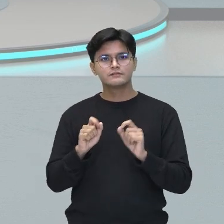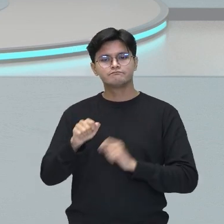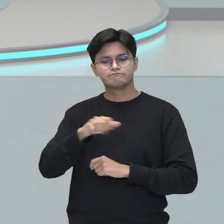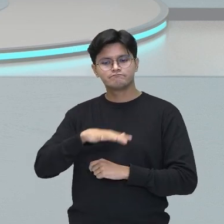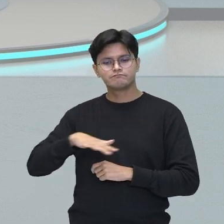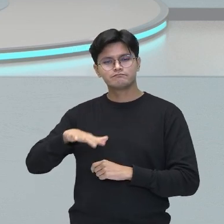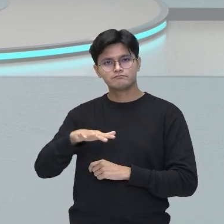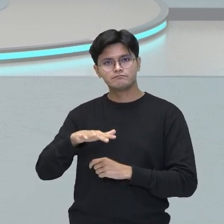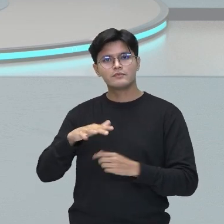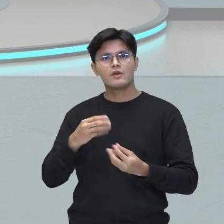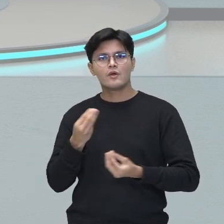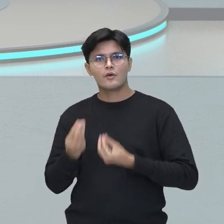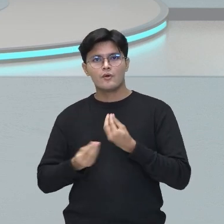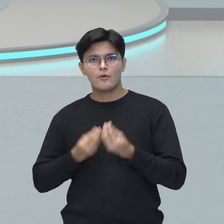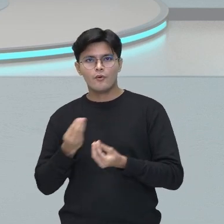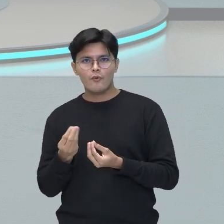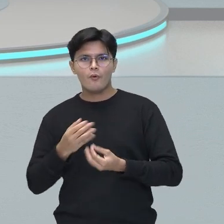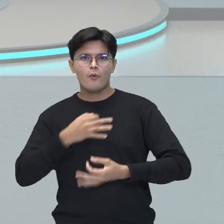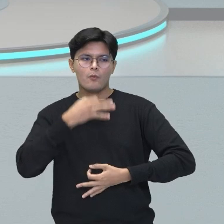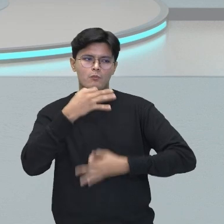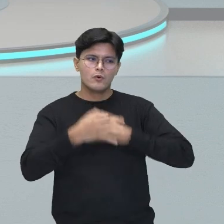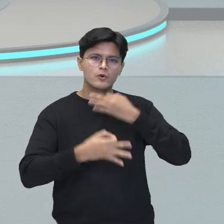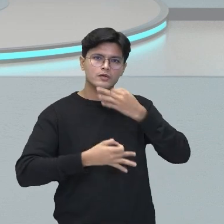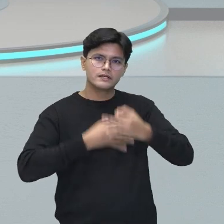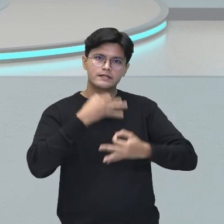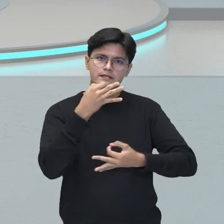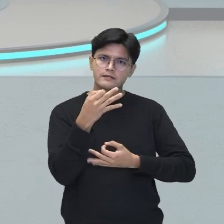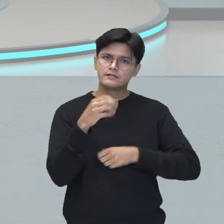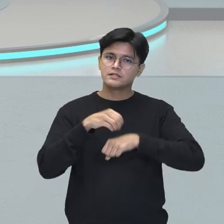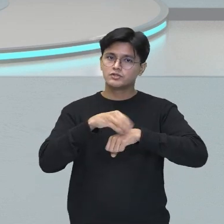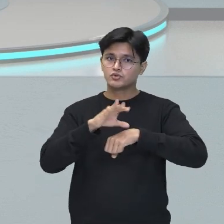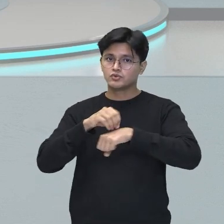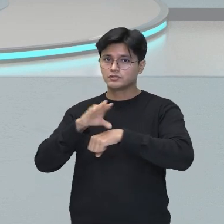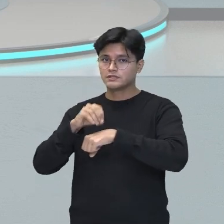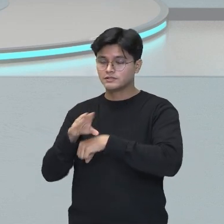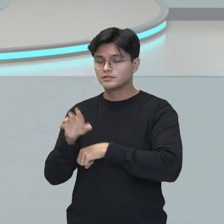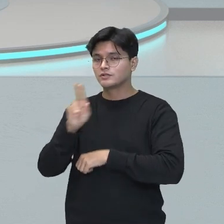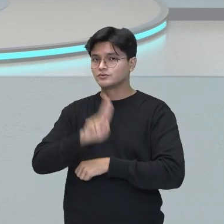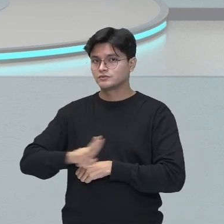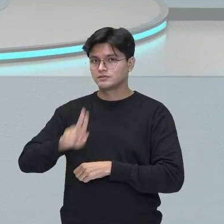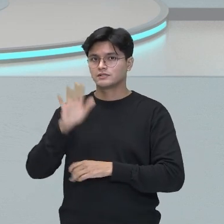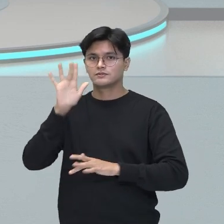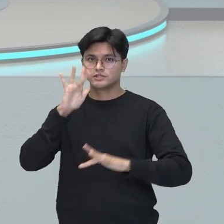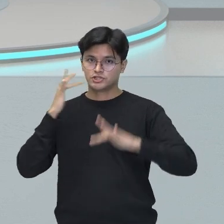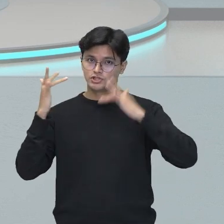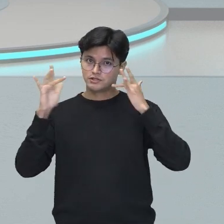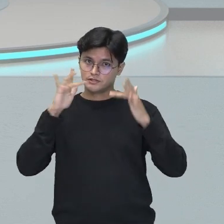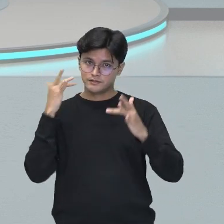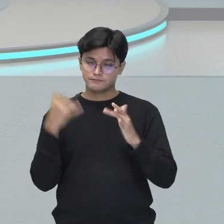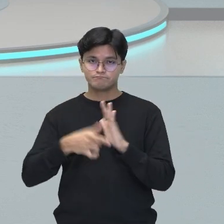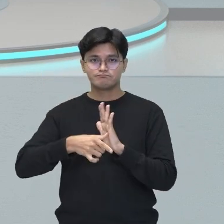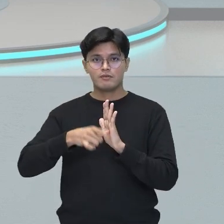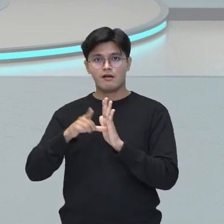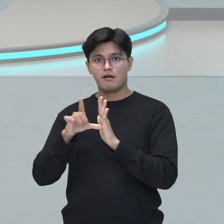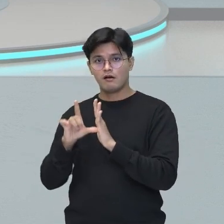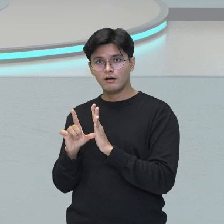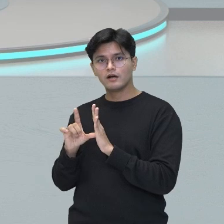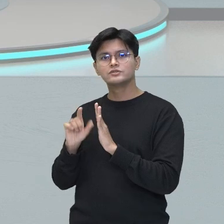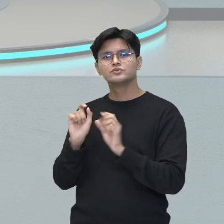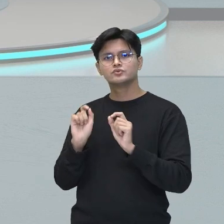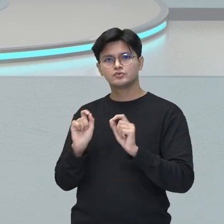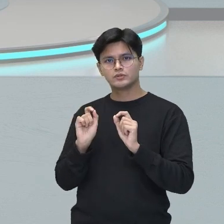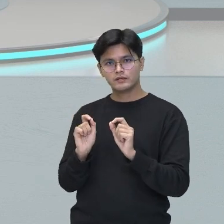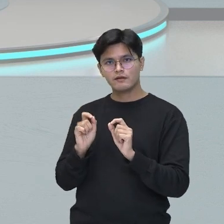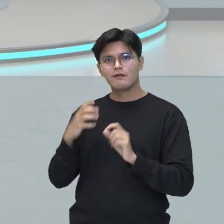de passarem as críticas né sugestões através do teatro né que antes lá era com As